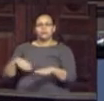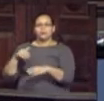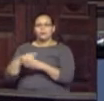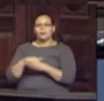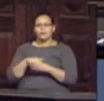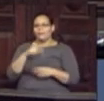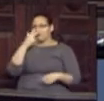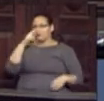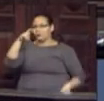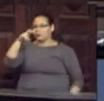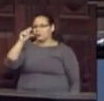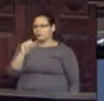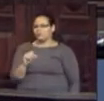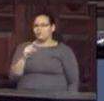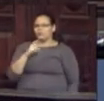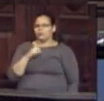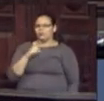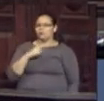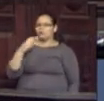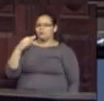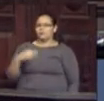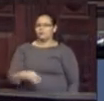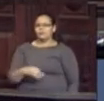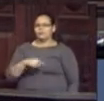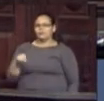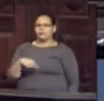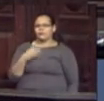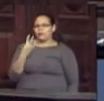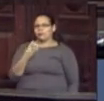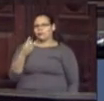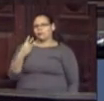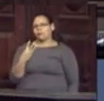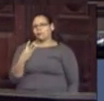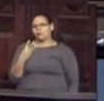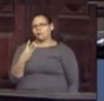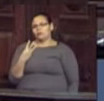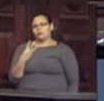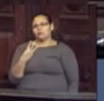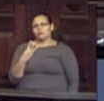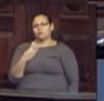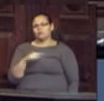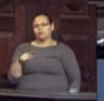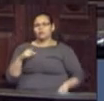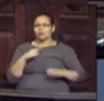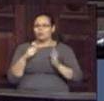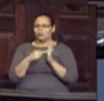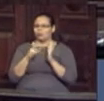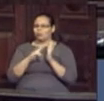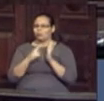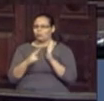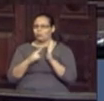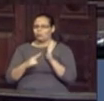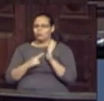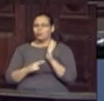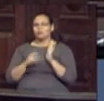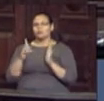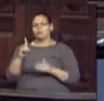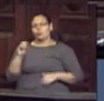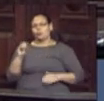éramos 59. Mas tenho absoluta certeza que fomos 43, que eles estão citados aqui no Diário